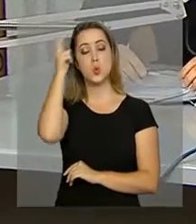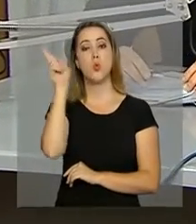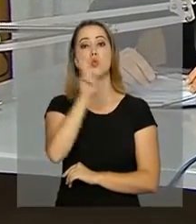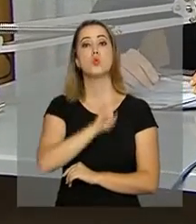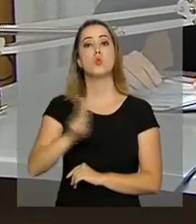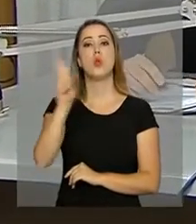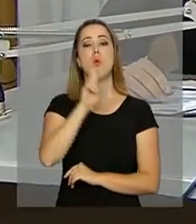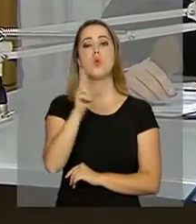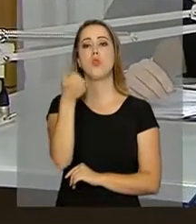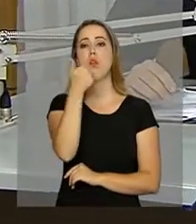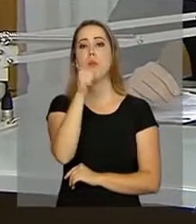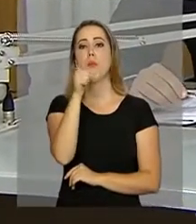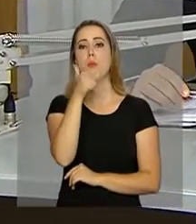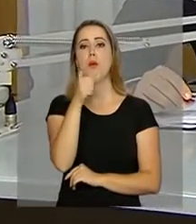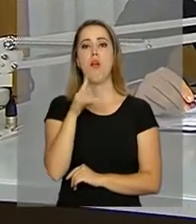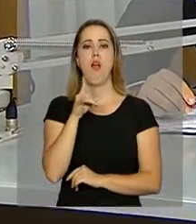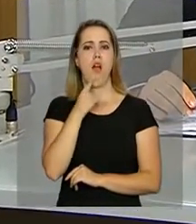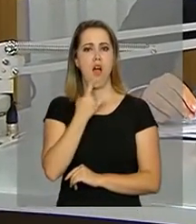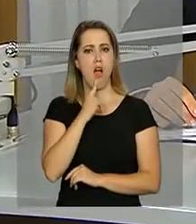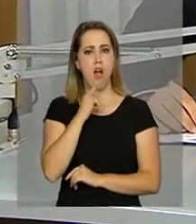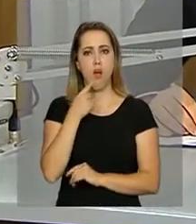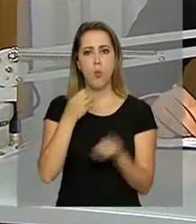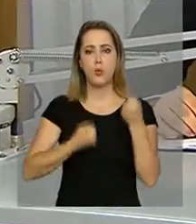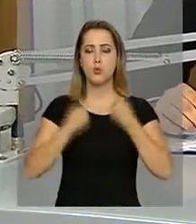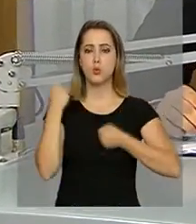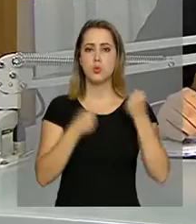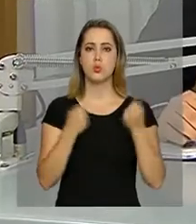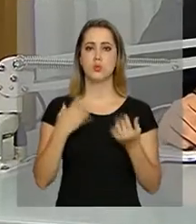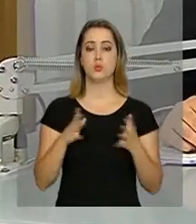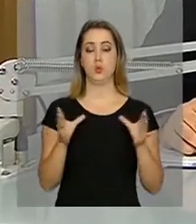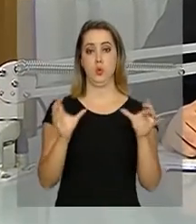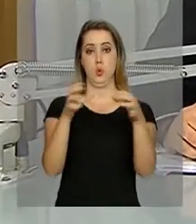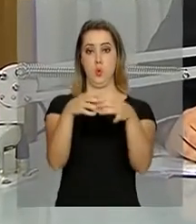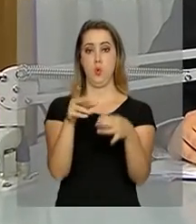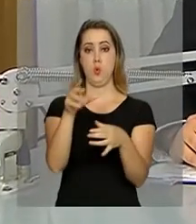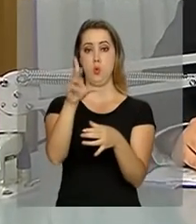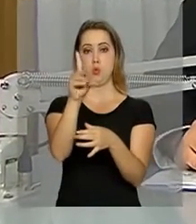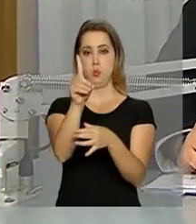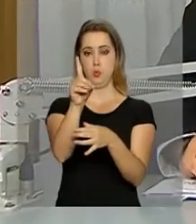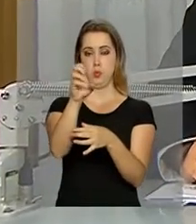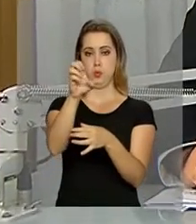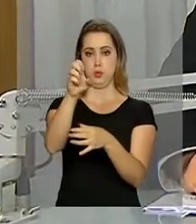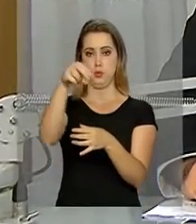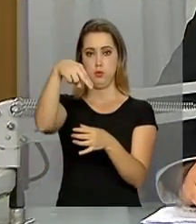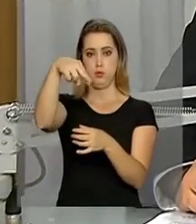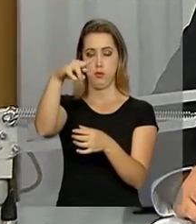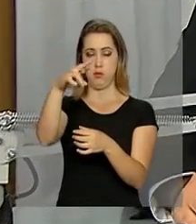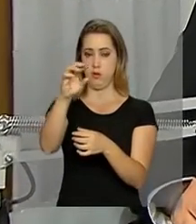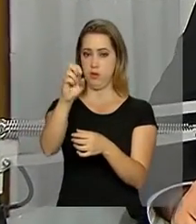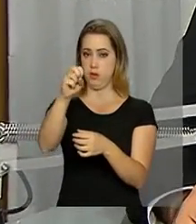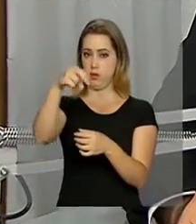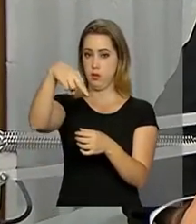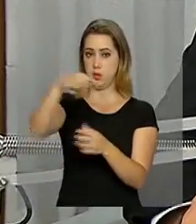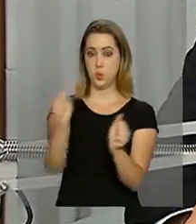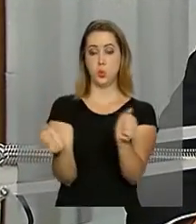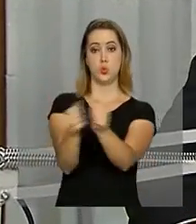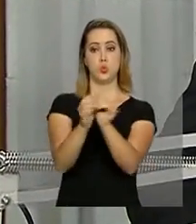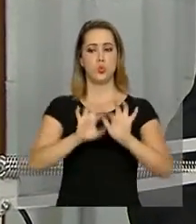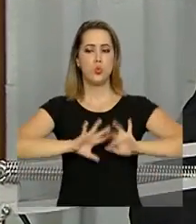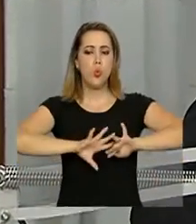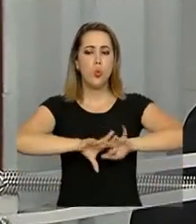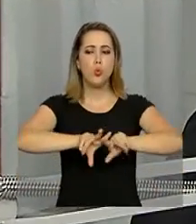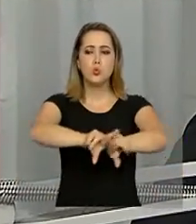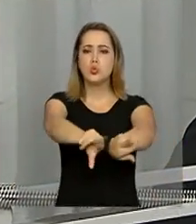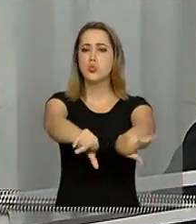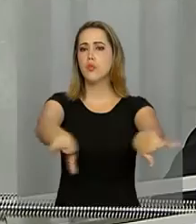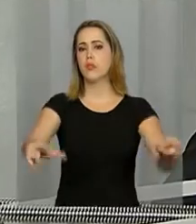na direção. O DENATRAN trabalha em coordenação com todos os órgãos do Sistema Nacional de Trânsito através de campanhas educativas